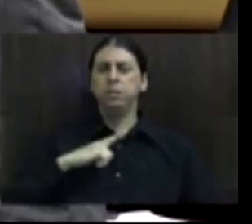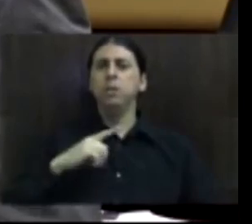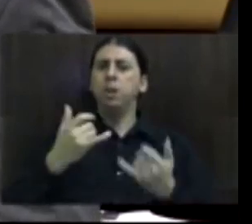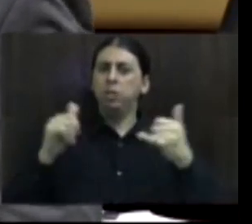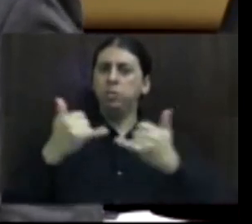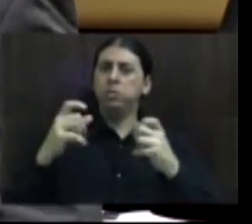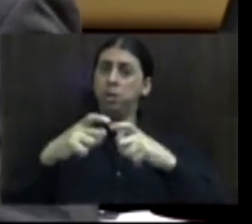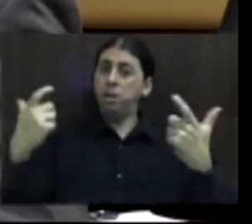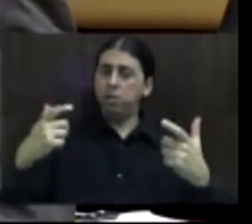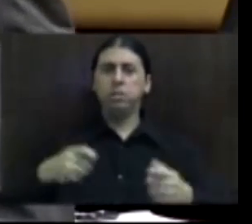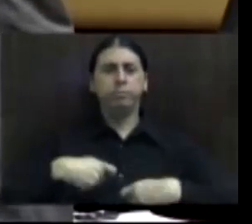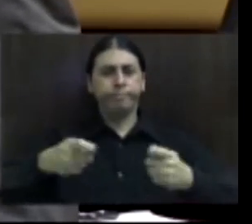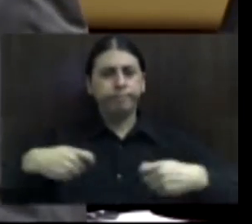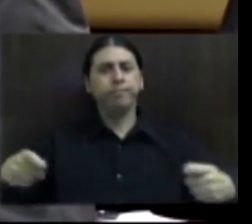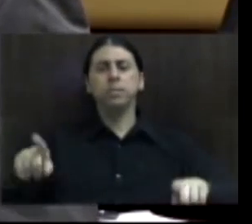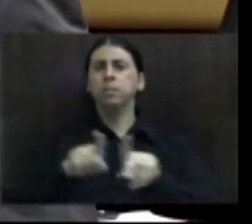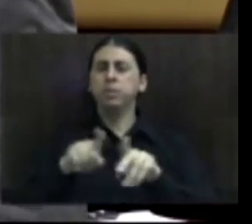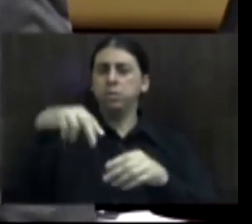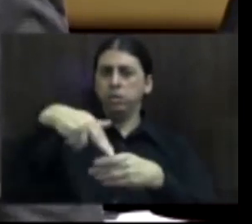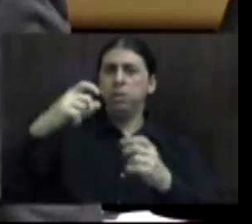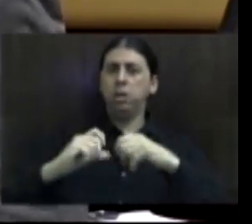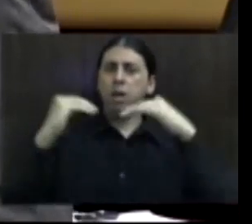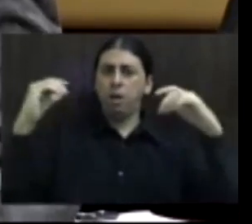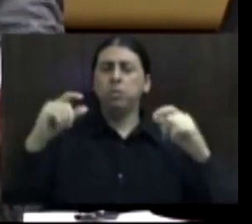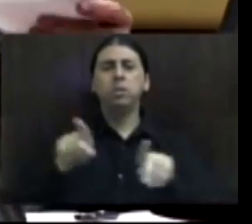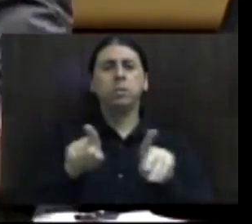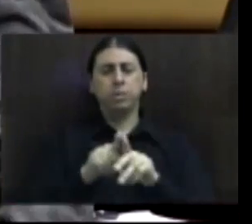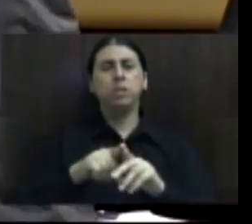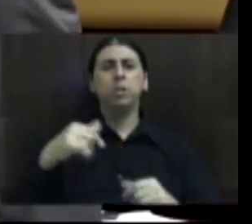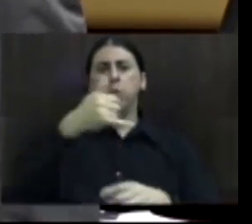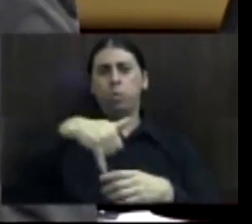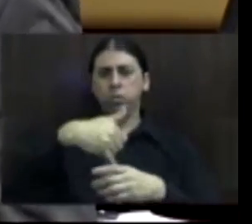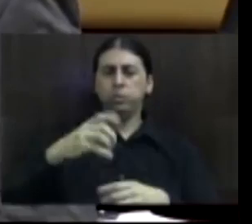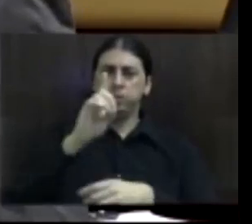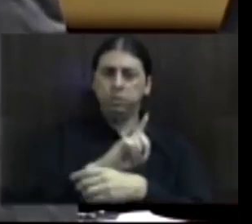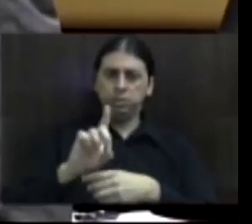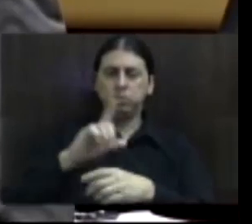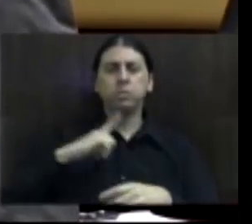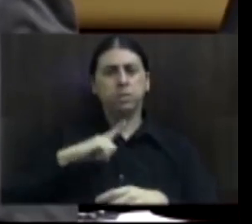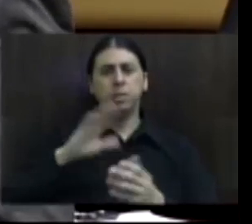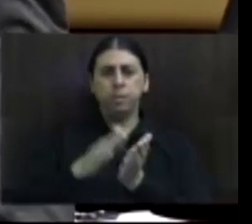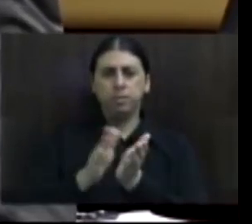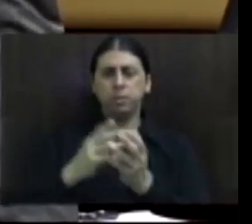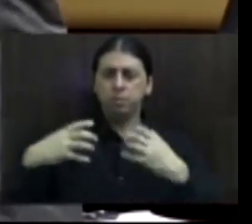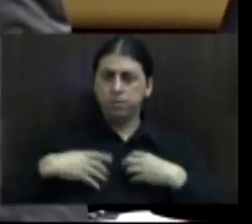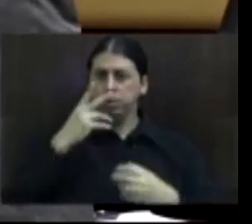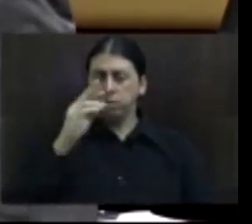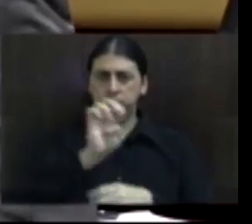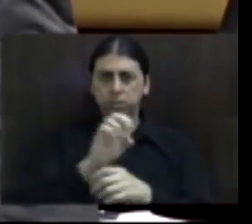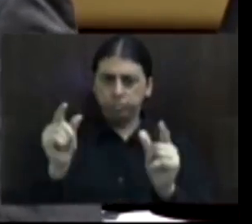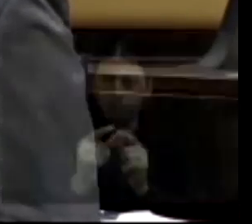Luz energética paga aumenta a gasolina aumenta o óleo diesel e é dessa forma senhor está de parabéns está no